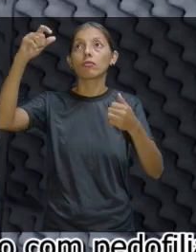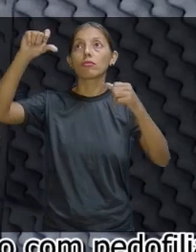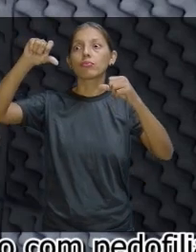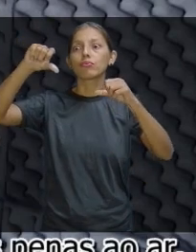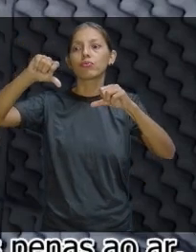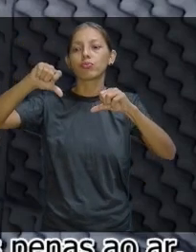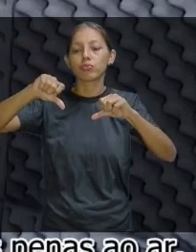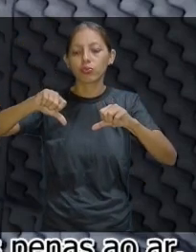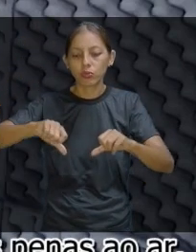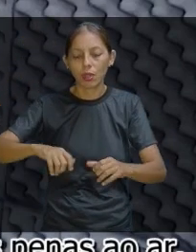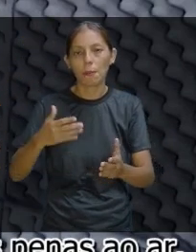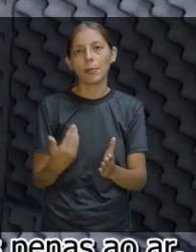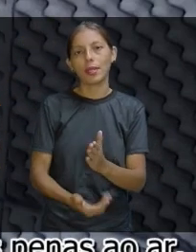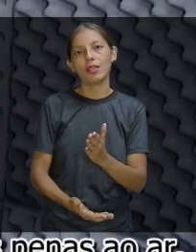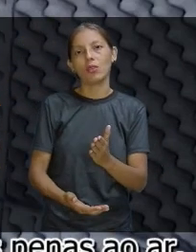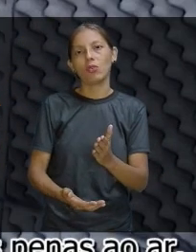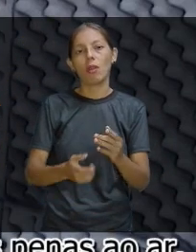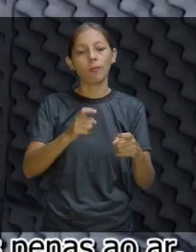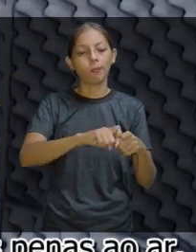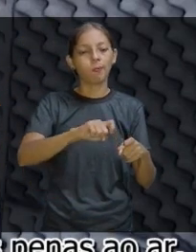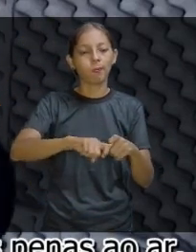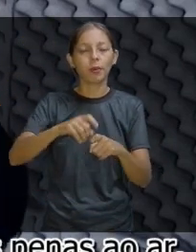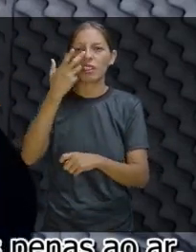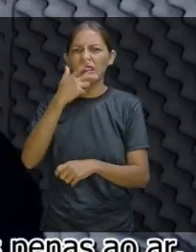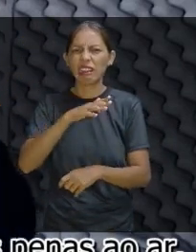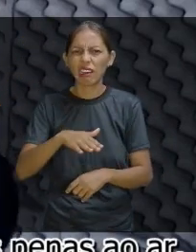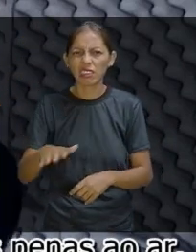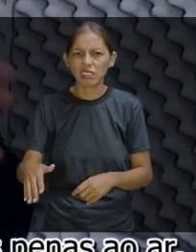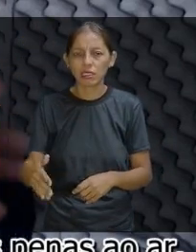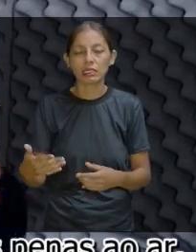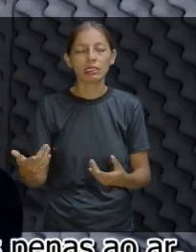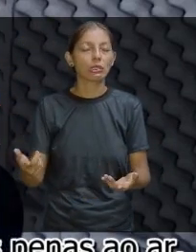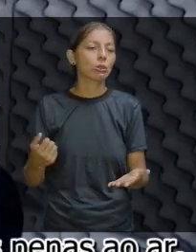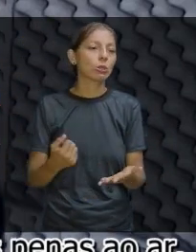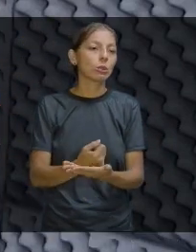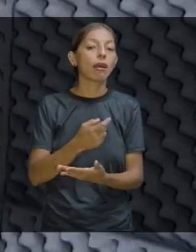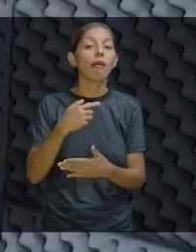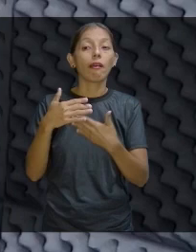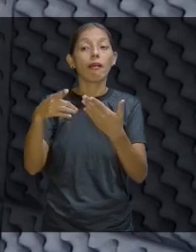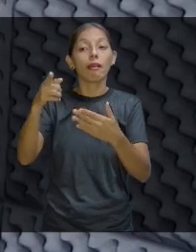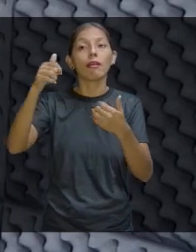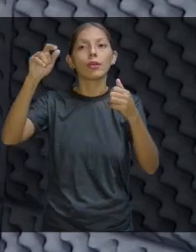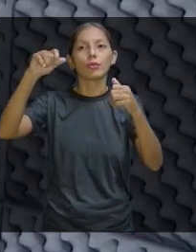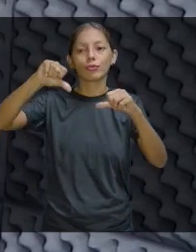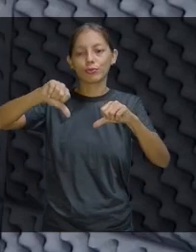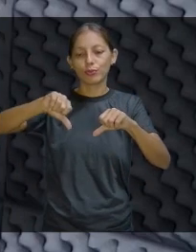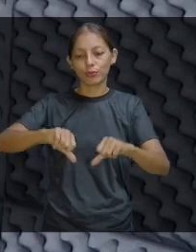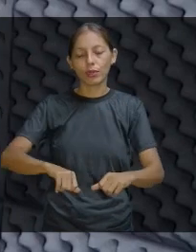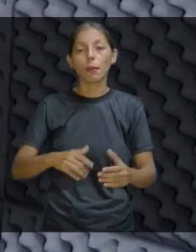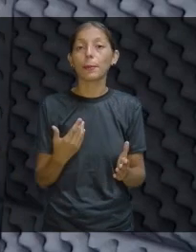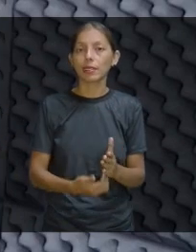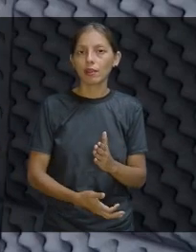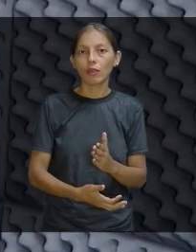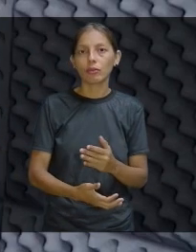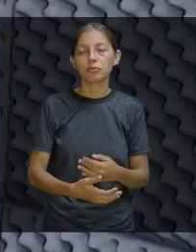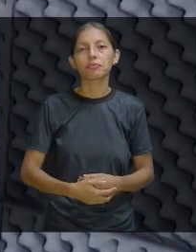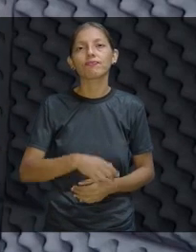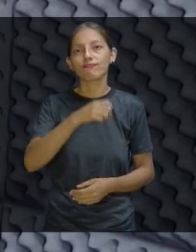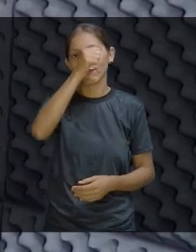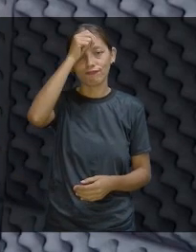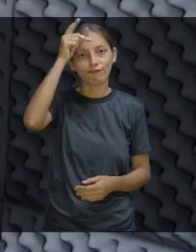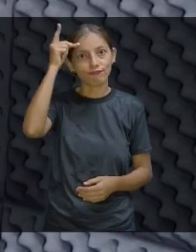com pedofilia. Só que aí, de novo, a história do travesseiro já foi jogado as penas ao ar. Como é que a gente vai recolher? Ele perdeu a eleição,